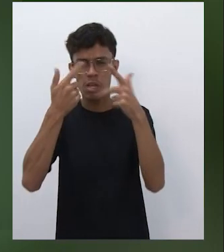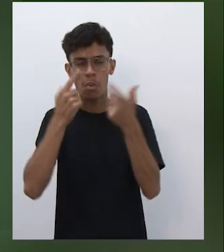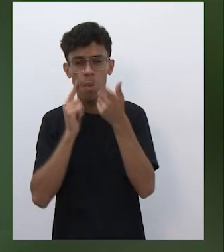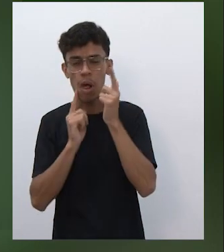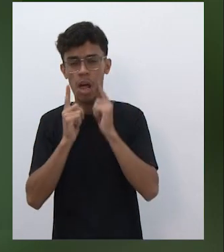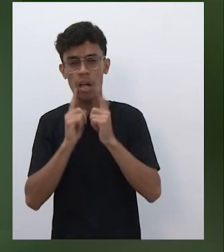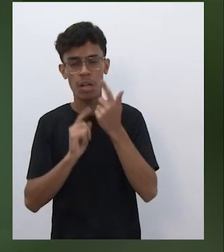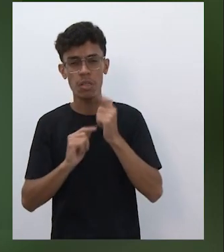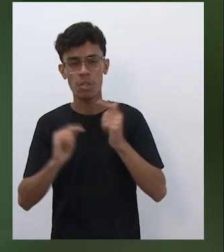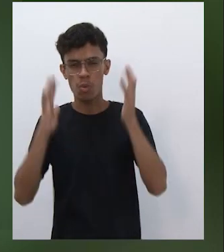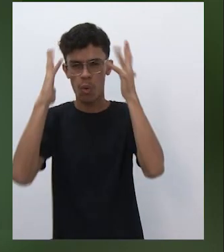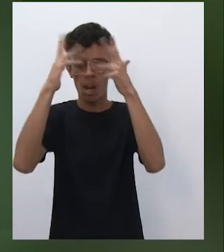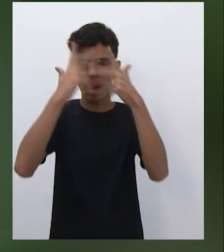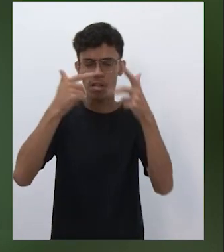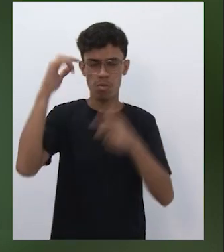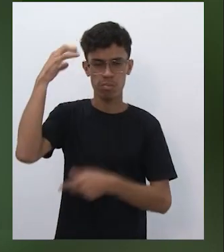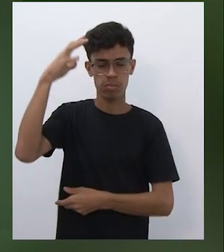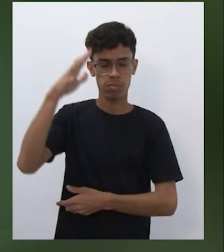leão dizia: